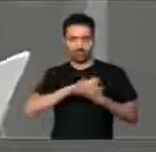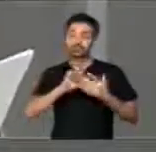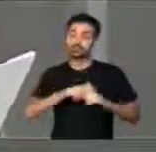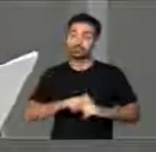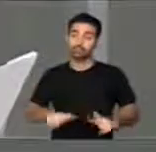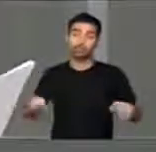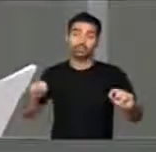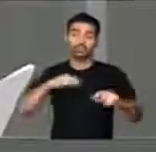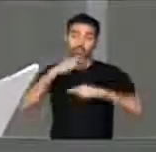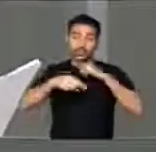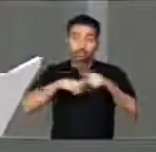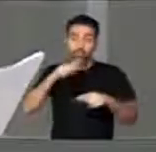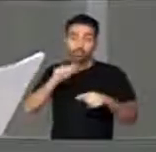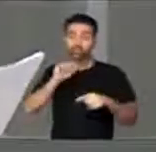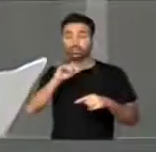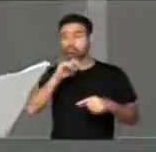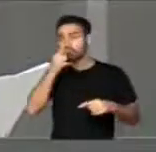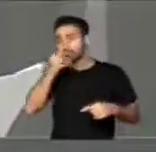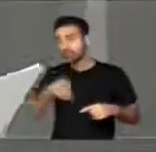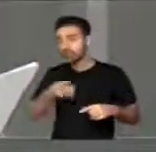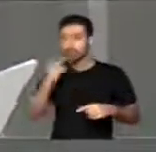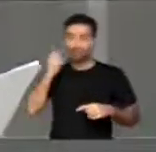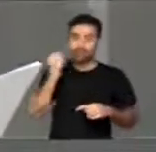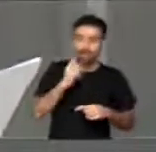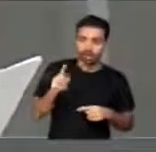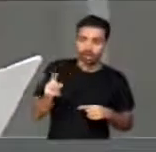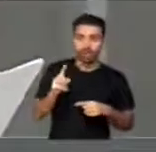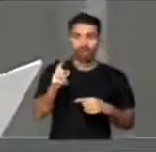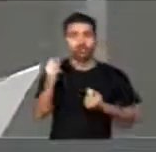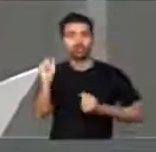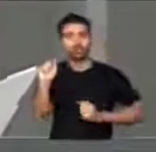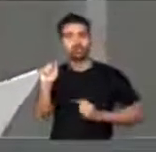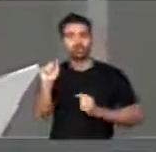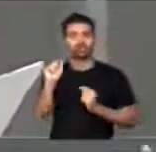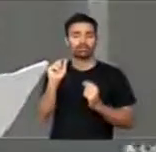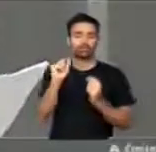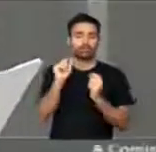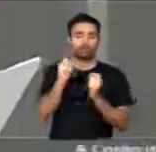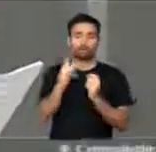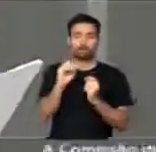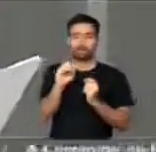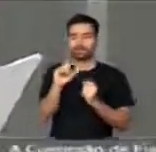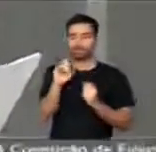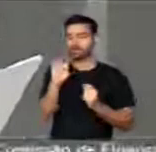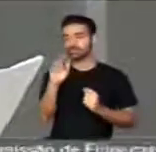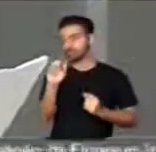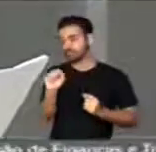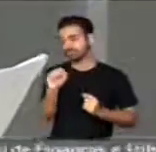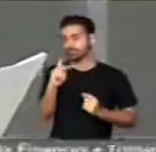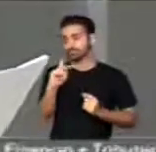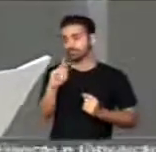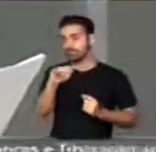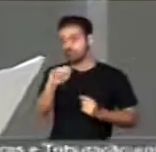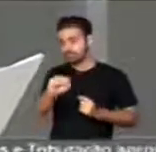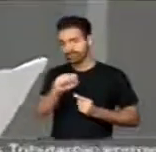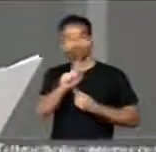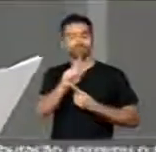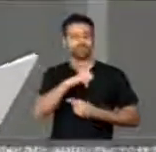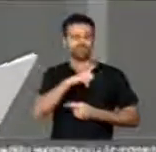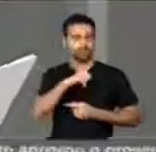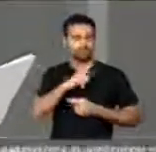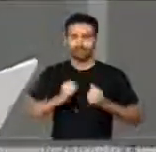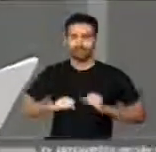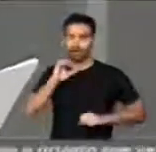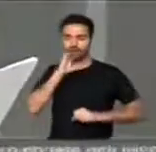os benefícios, a eficácia e a efetividade das políticas públicas. E não raro promove condenações apressadas de